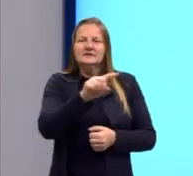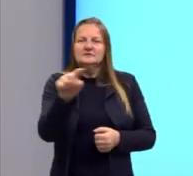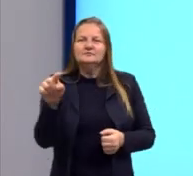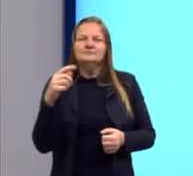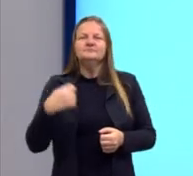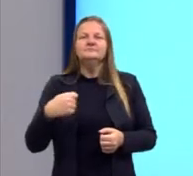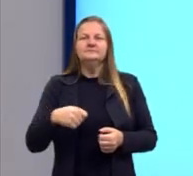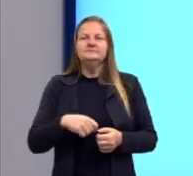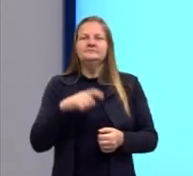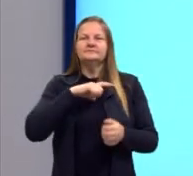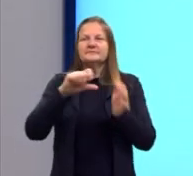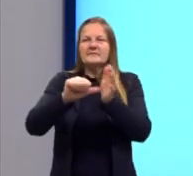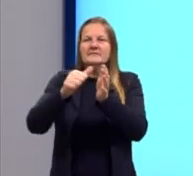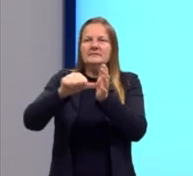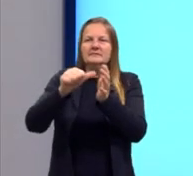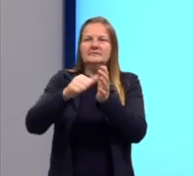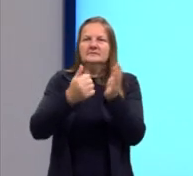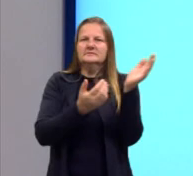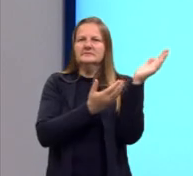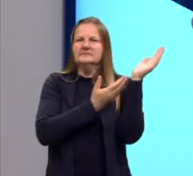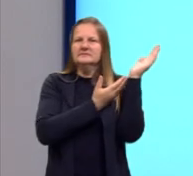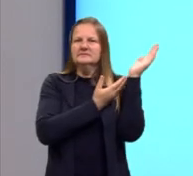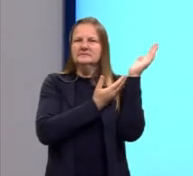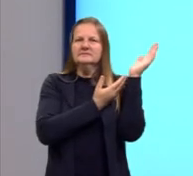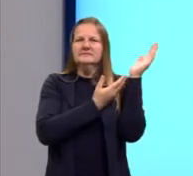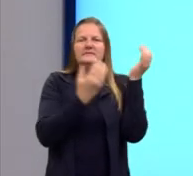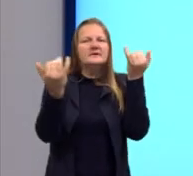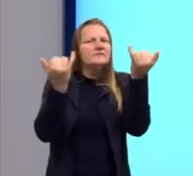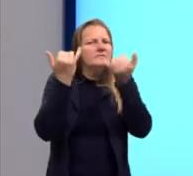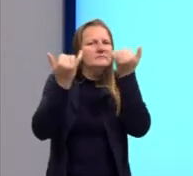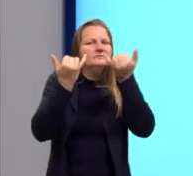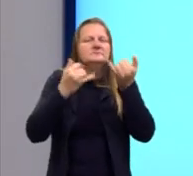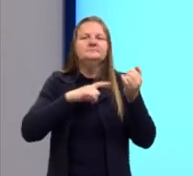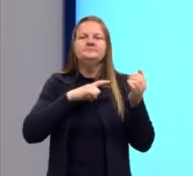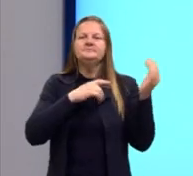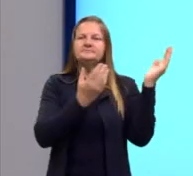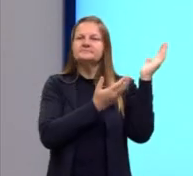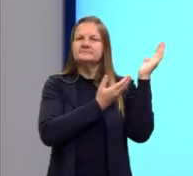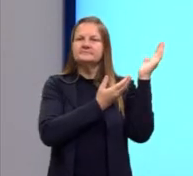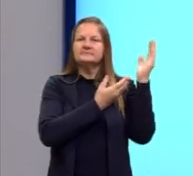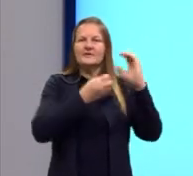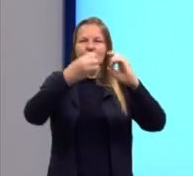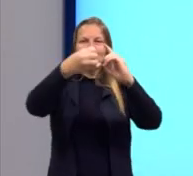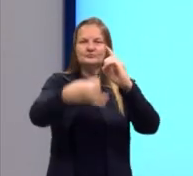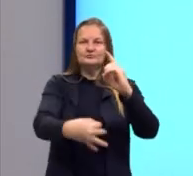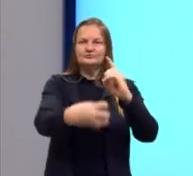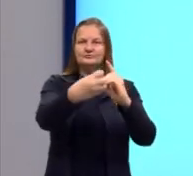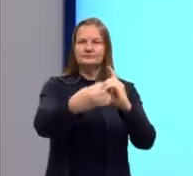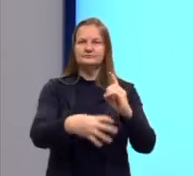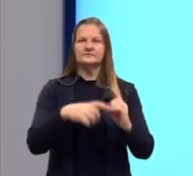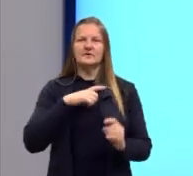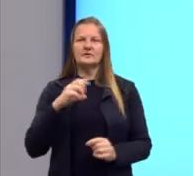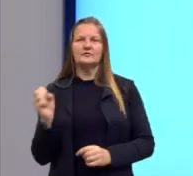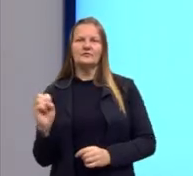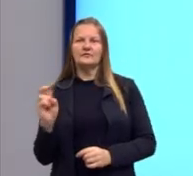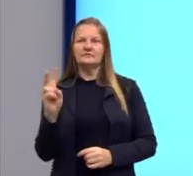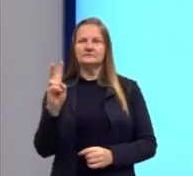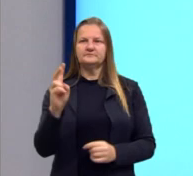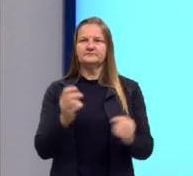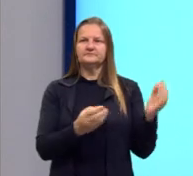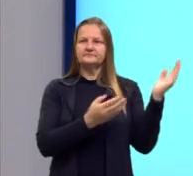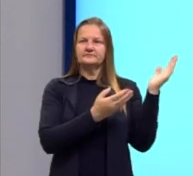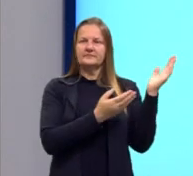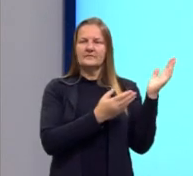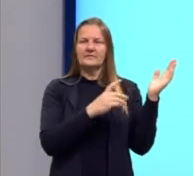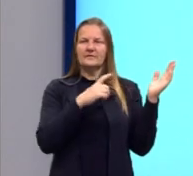então aqui a gente tem uma primeira né furadeira tem algumas informações aqui na descrição dela tem o valor tá